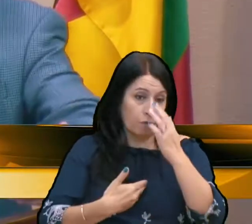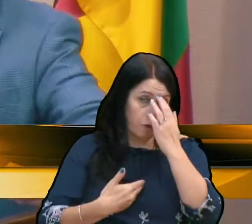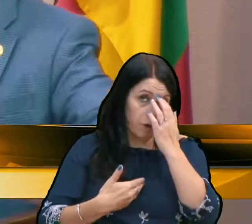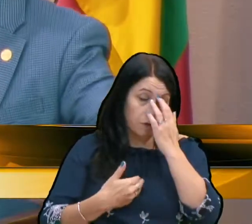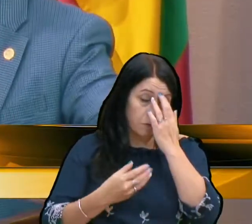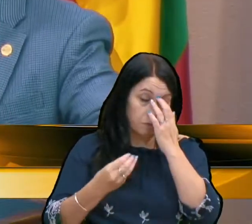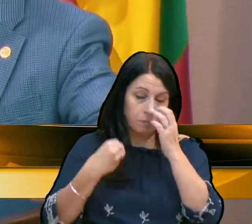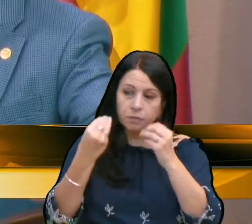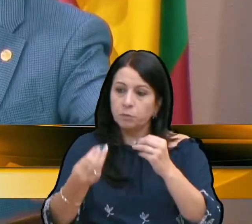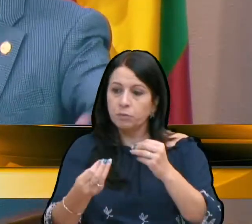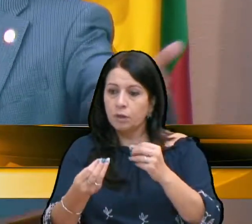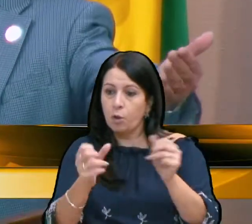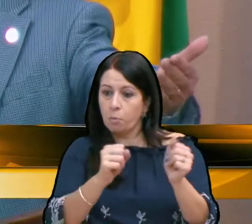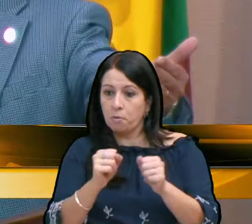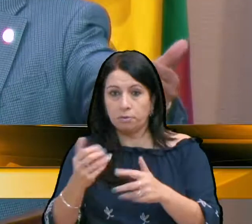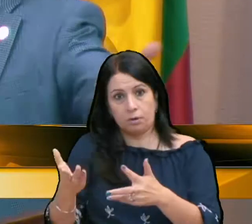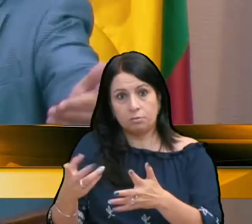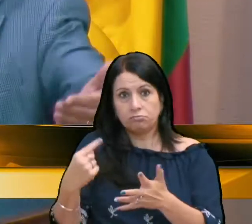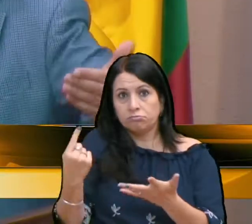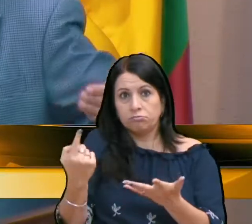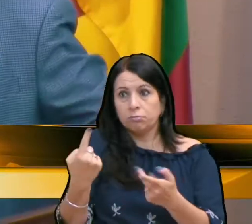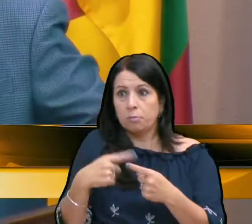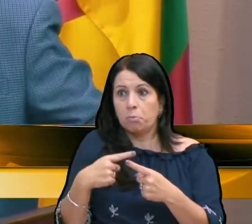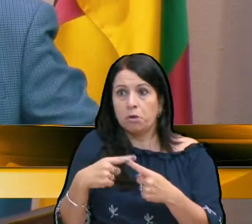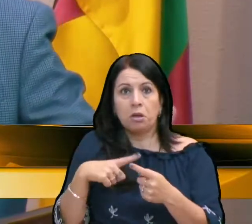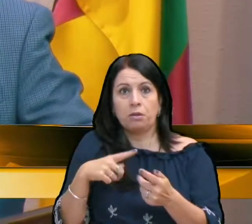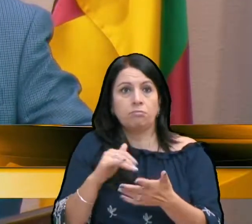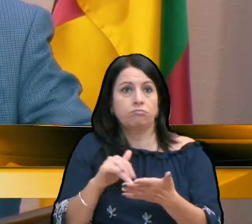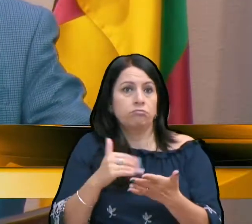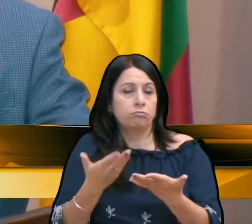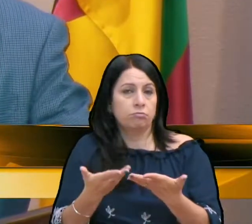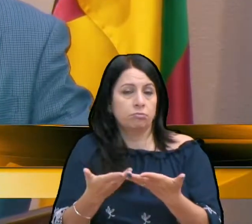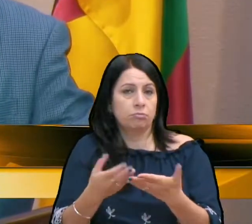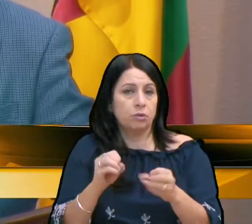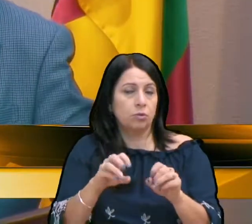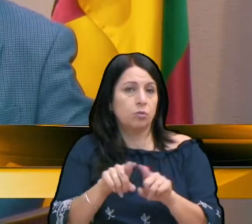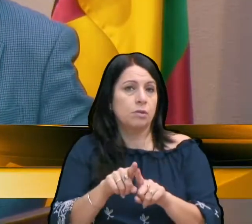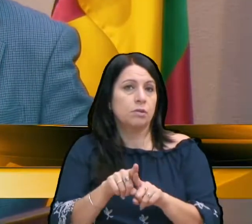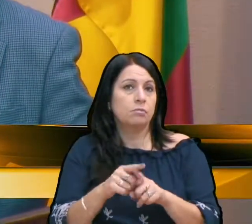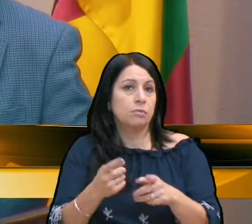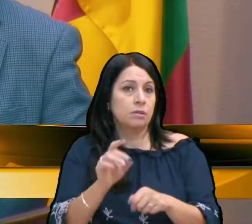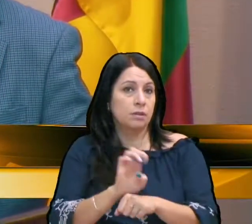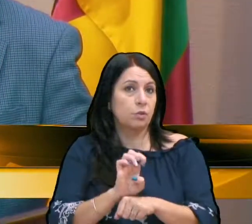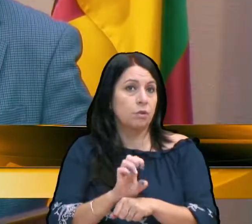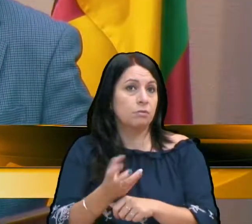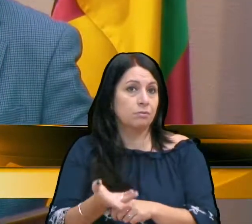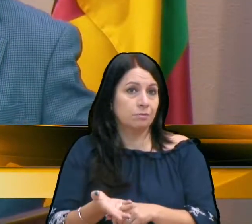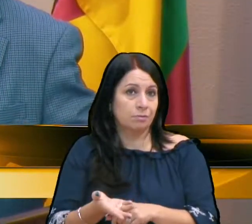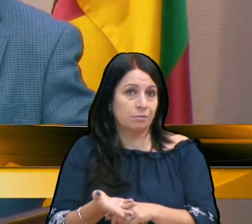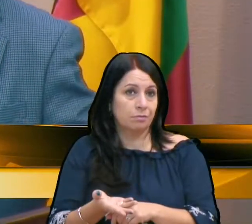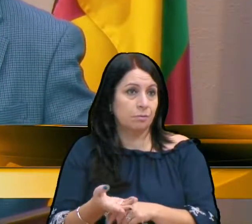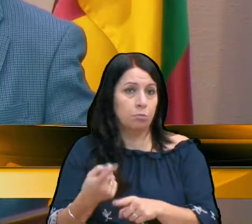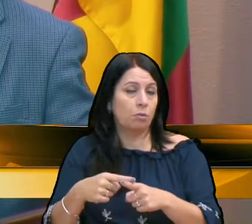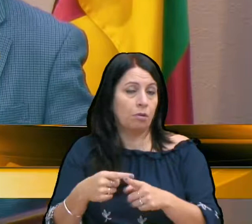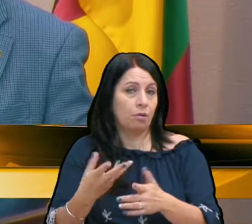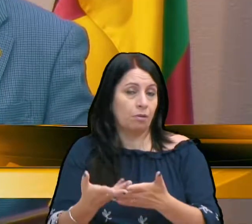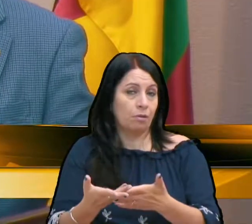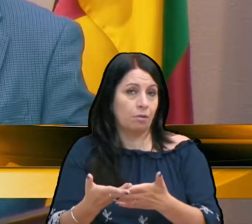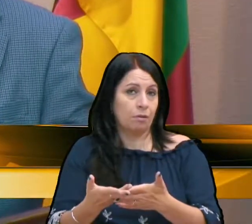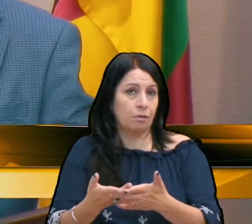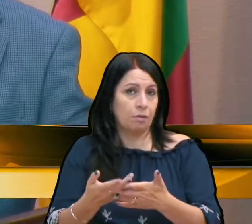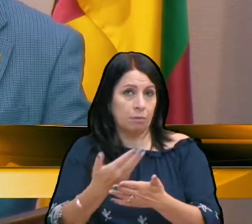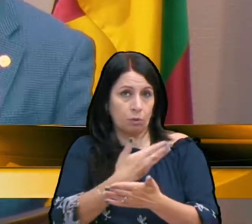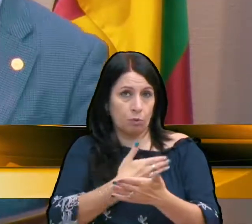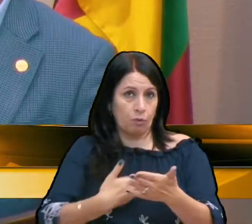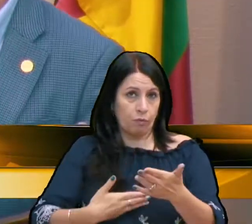dá autonomia, para que ter secretário, então, de educação estadual? Para quê? Será que um